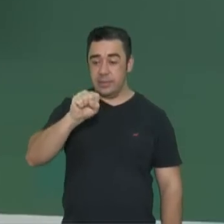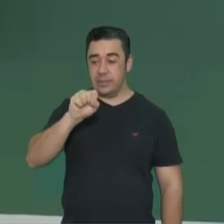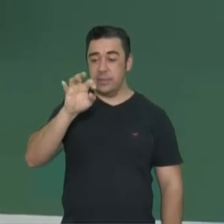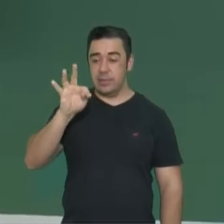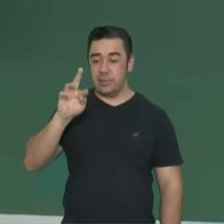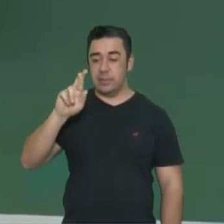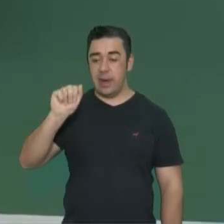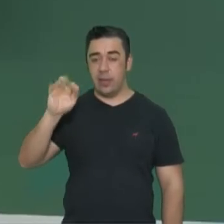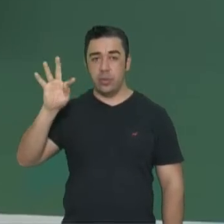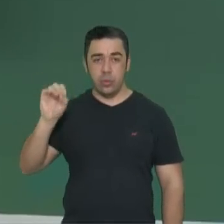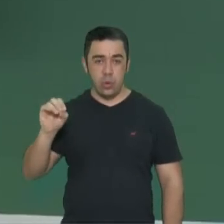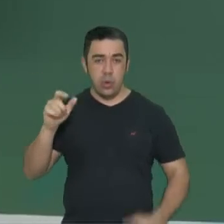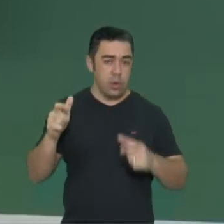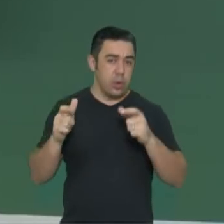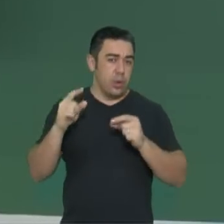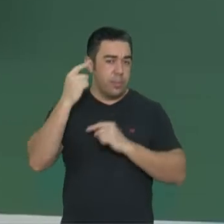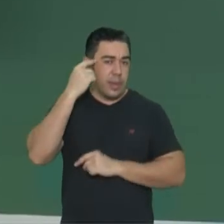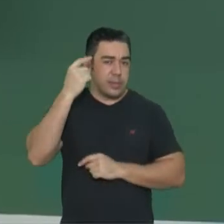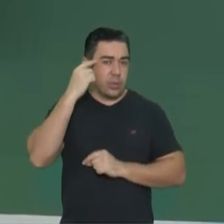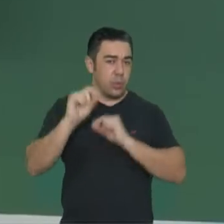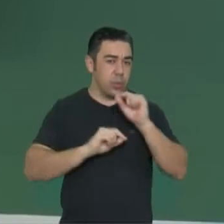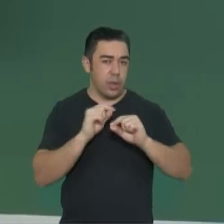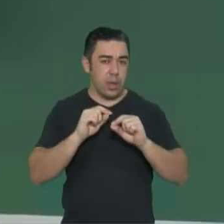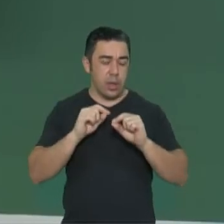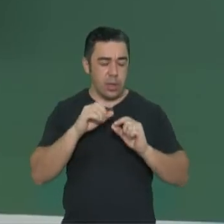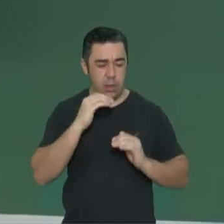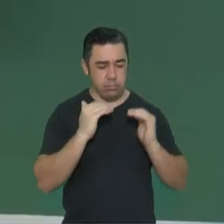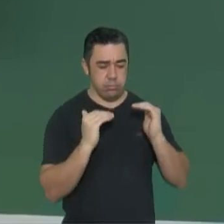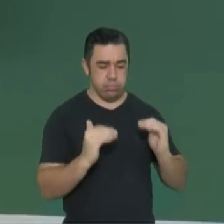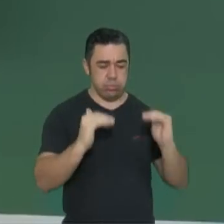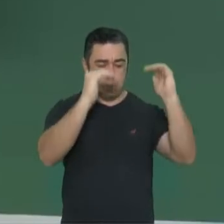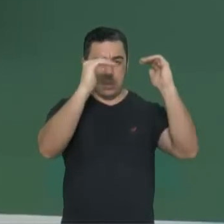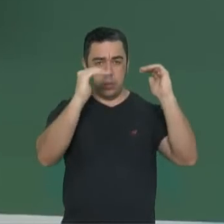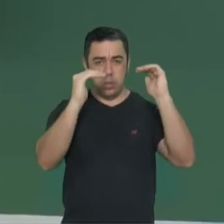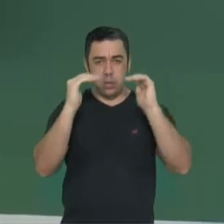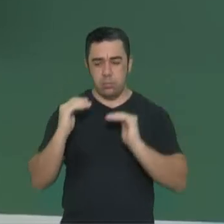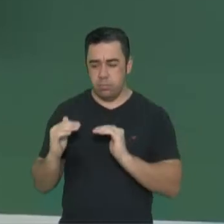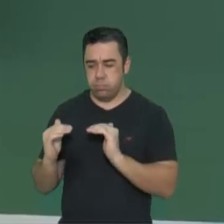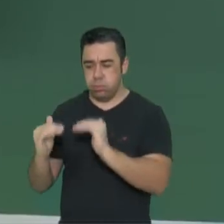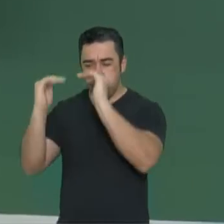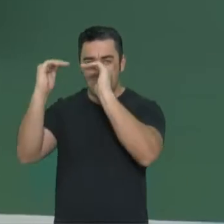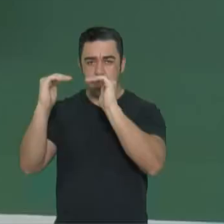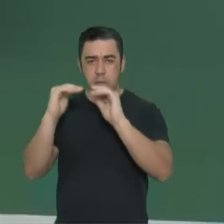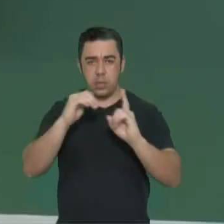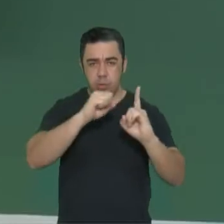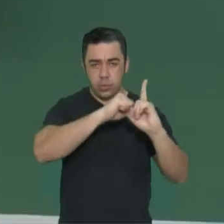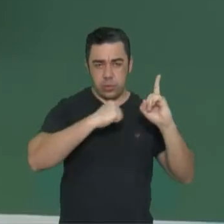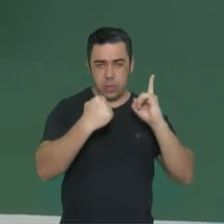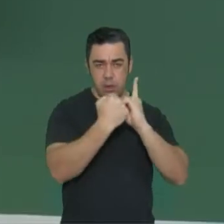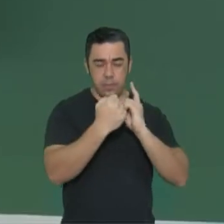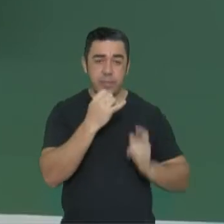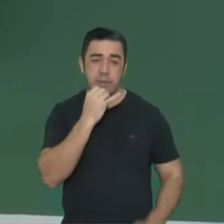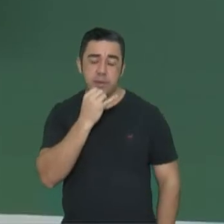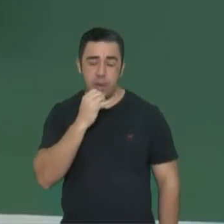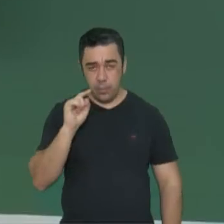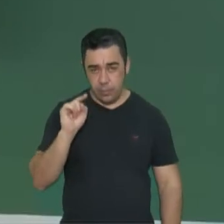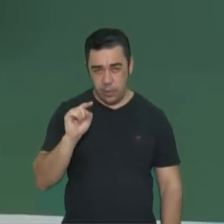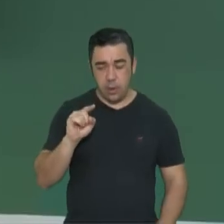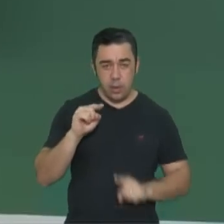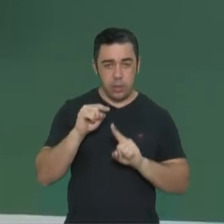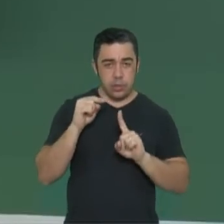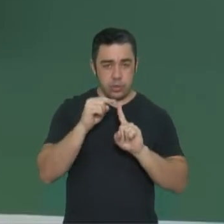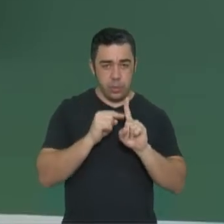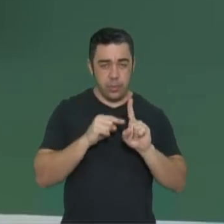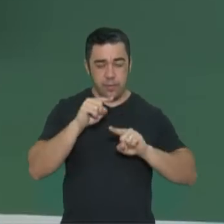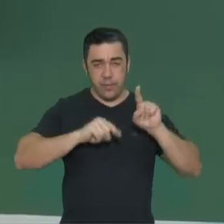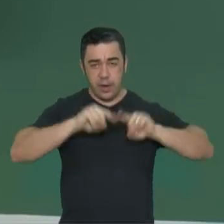extrato, a gente pode pensar em extrato social, camadas assim, digamos, ok? Ó, exemplos desse tipo de variação são